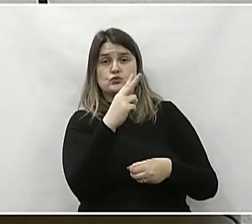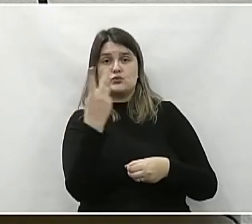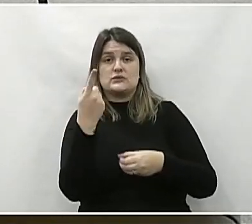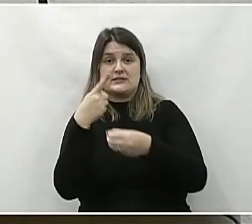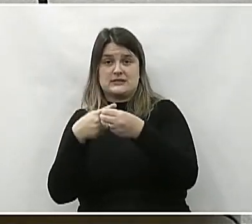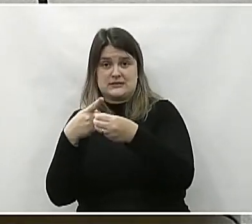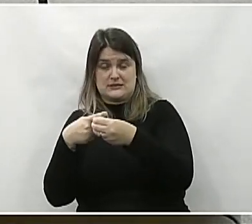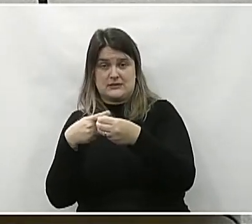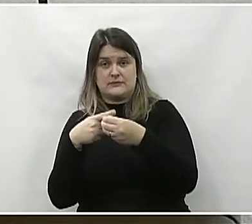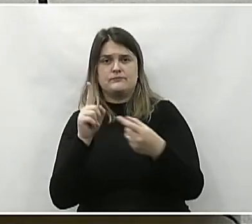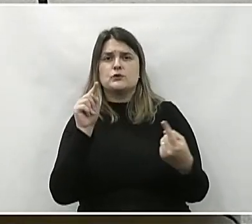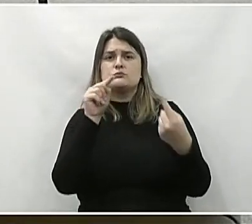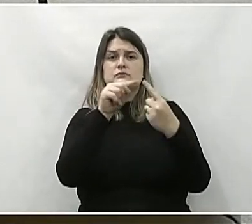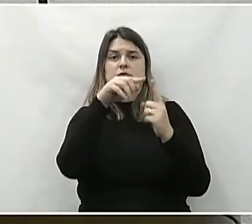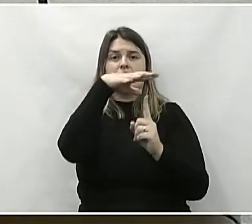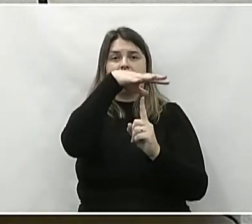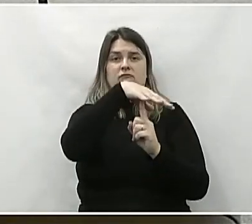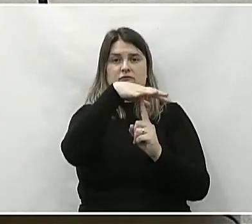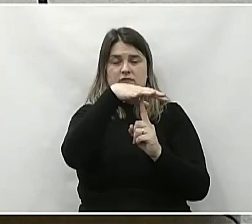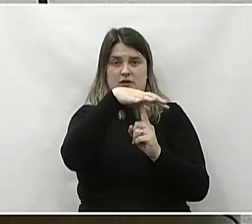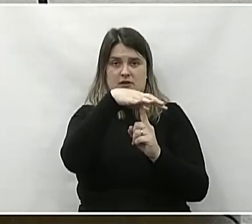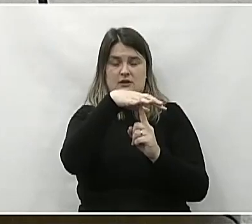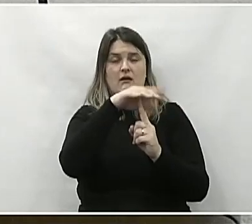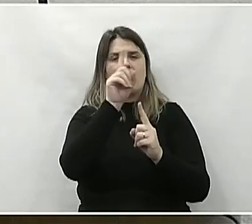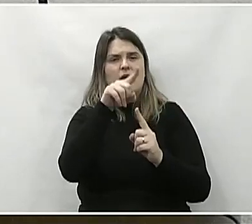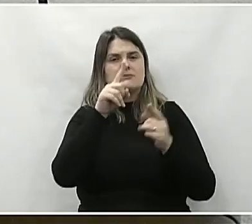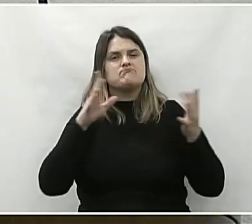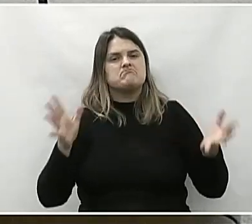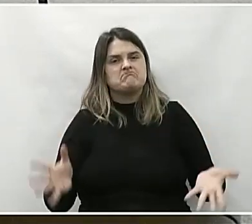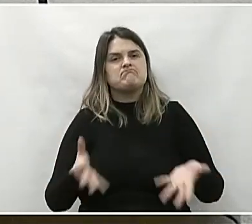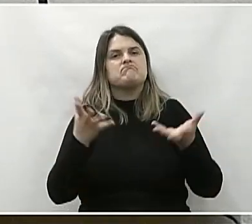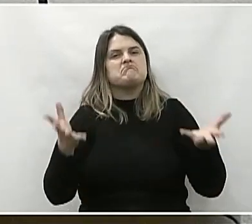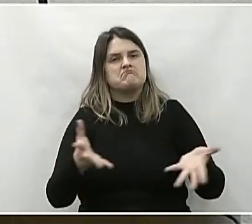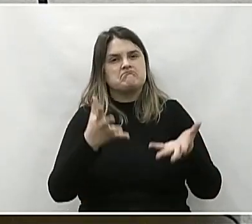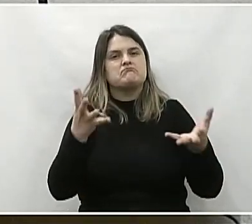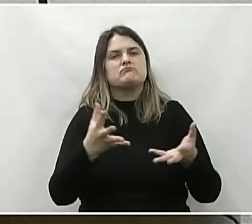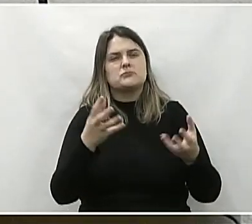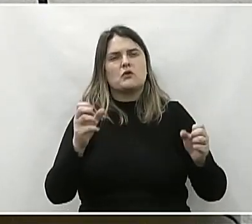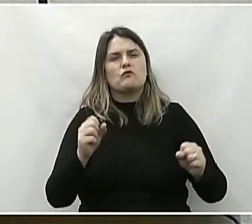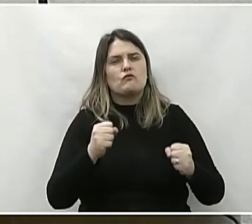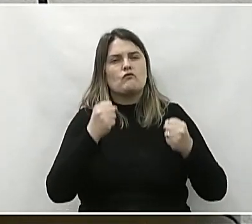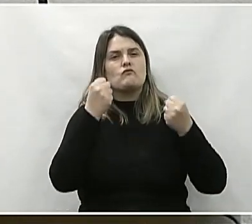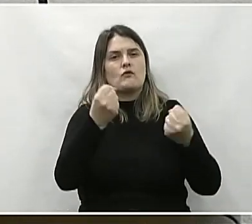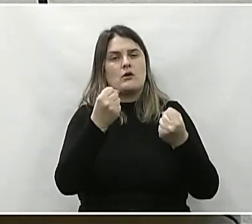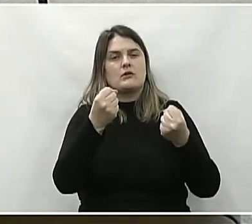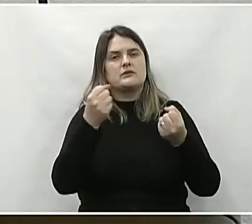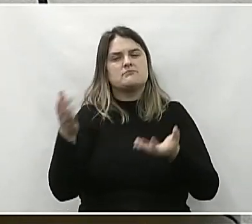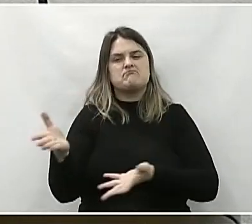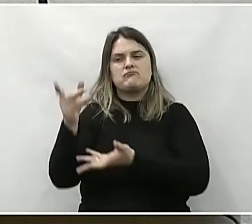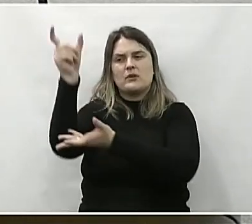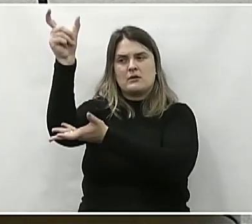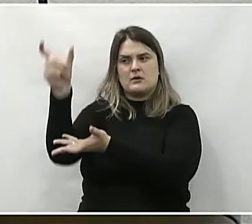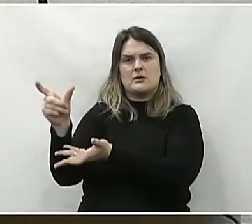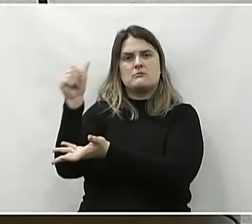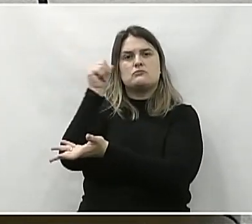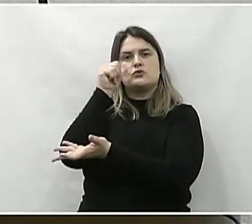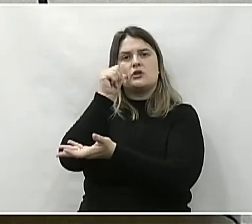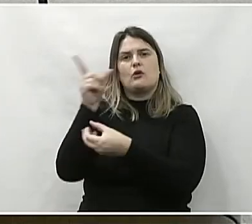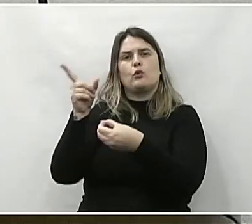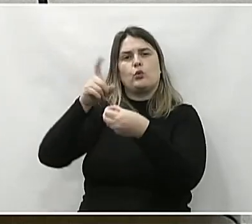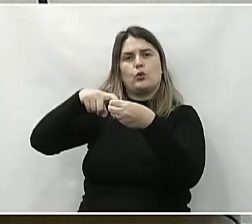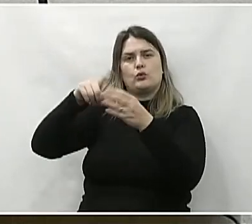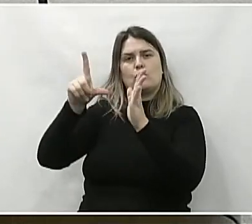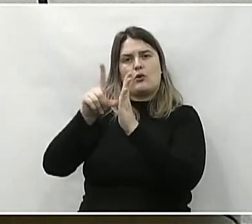e o objetivo desta feira é de fomentar fortalecer e promover a mulher empreendedora